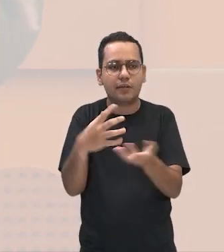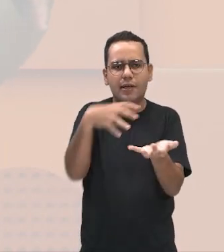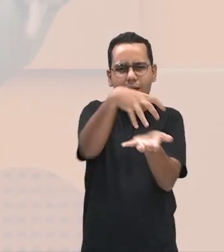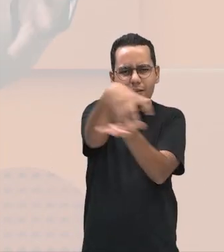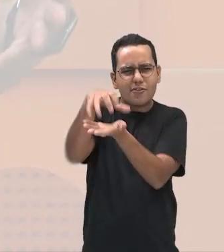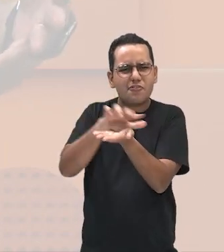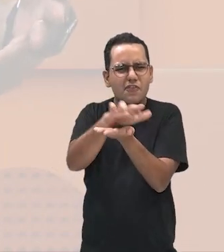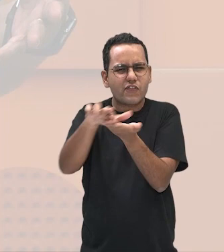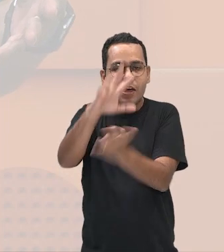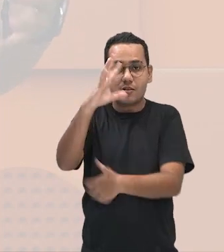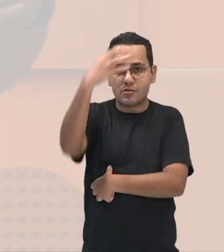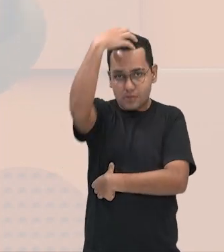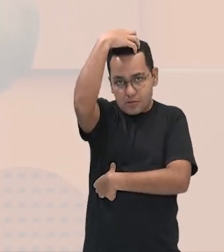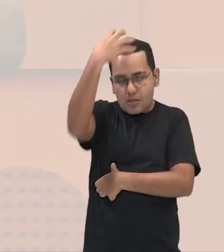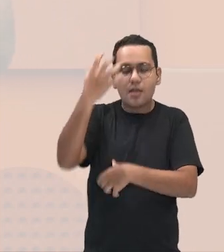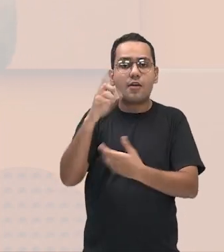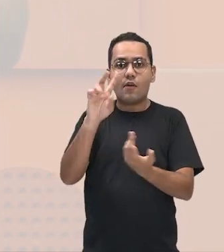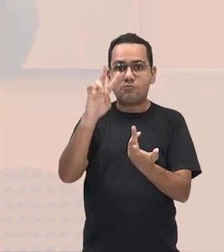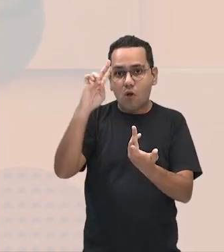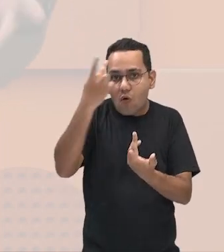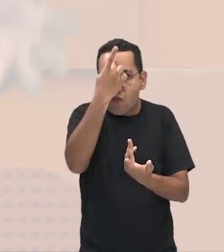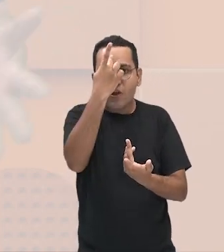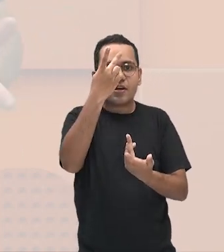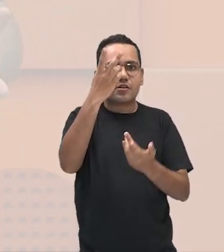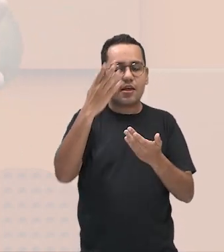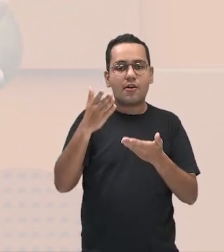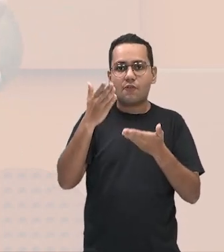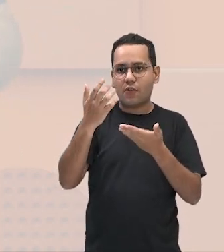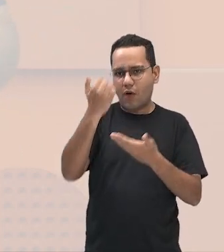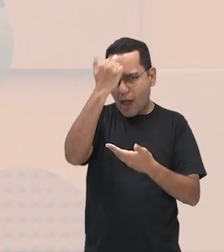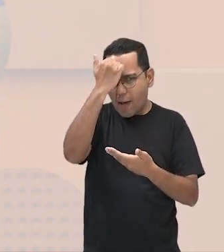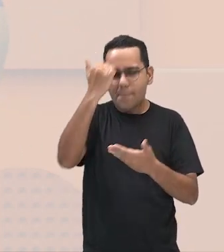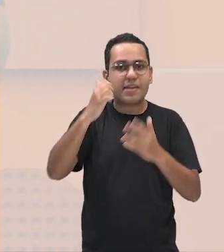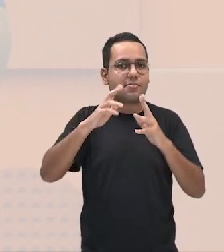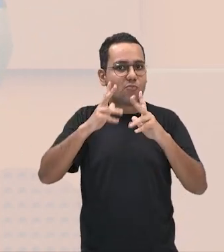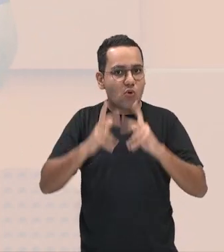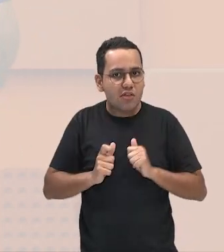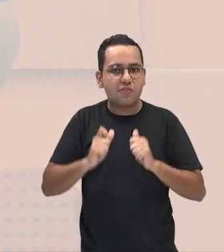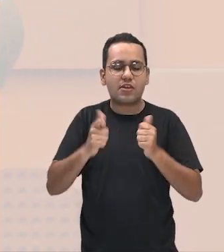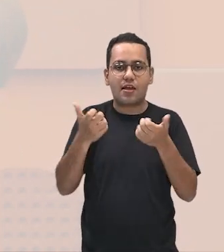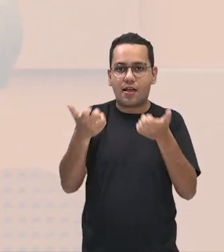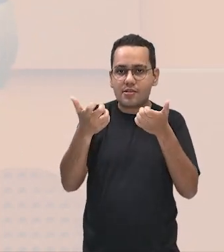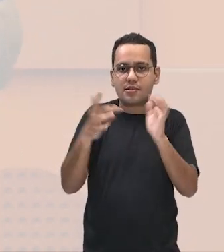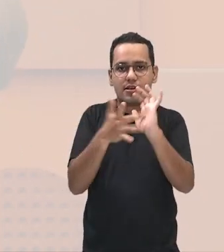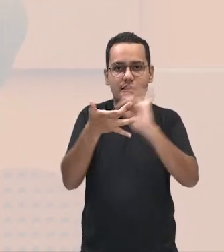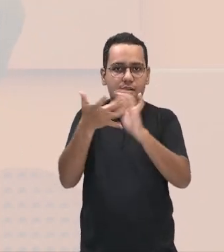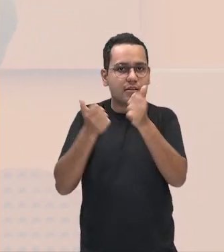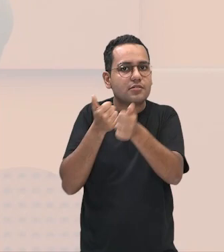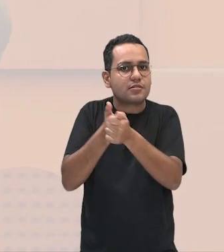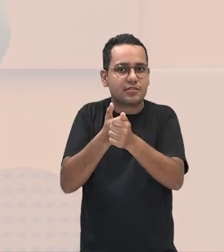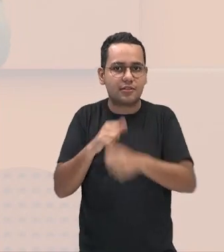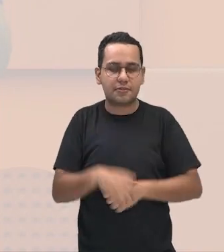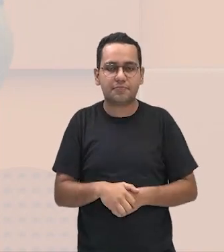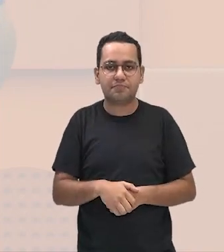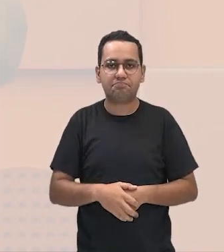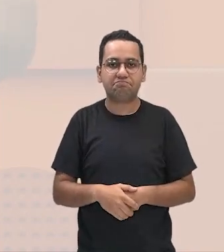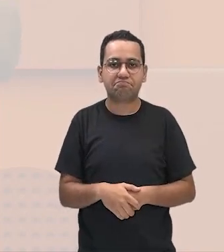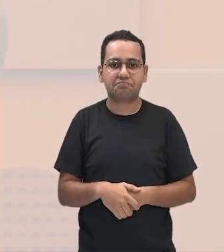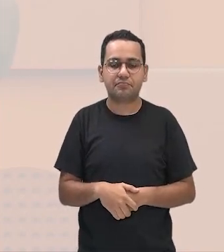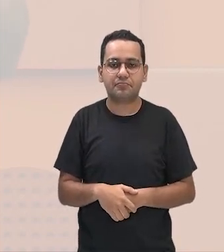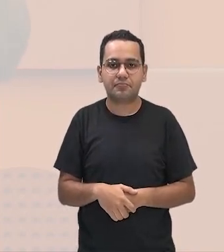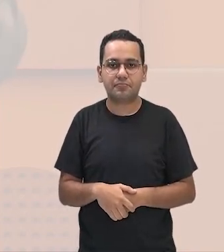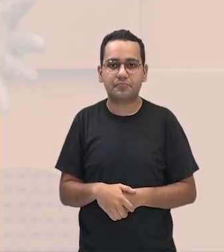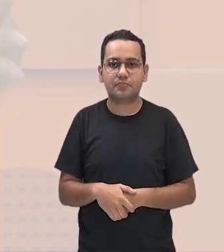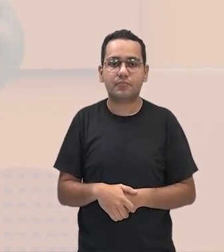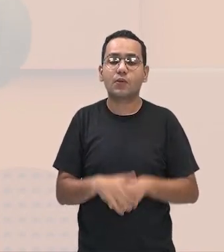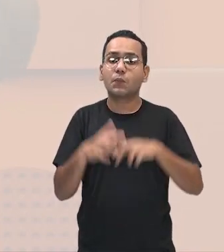essa expansão, né, da Igreja Católica, ok? Então, por isso, a gente precisa, então, compreender